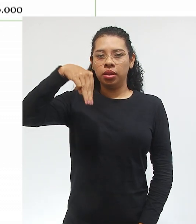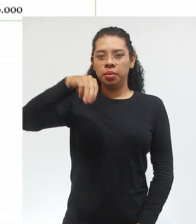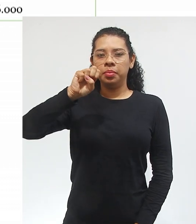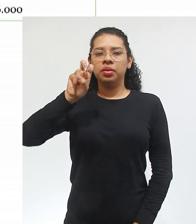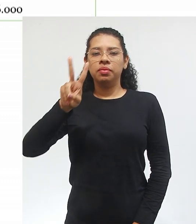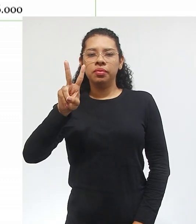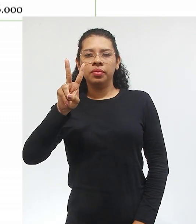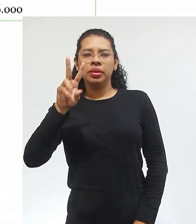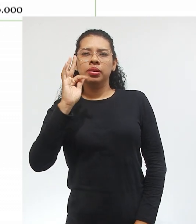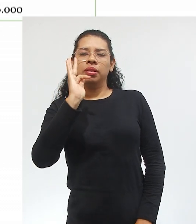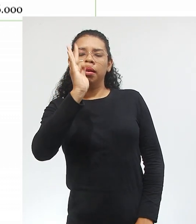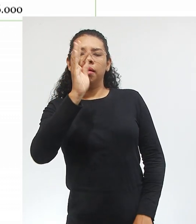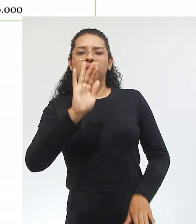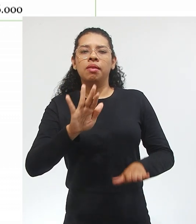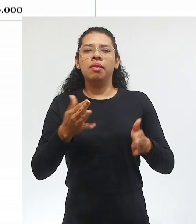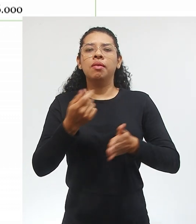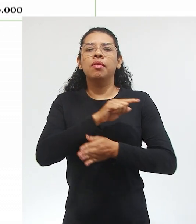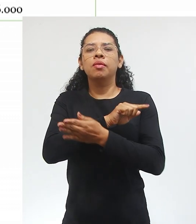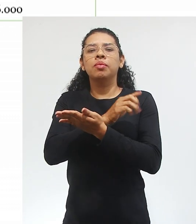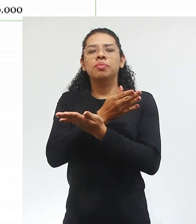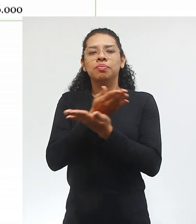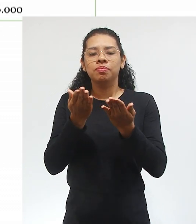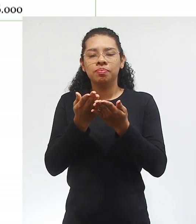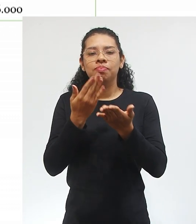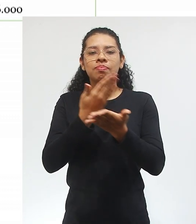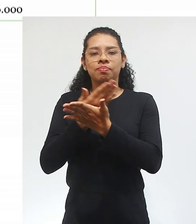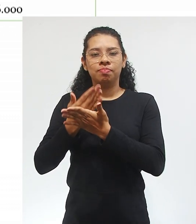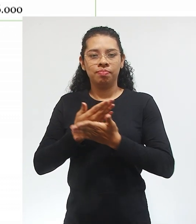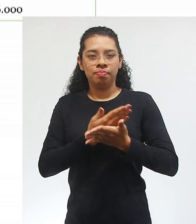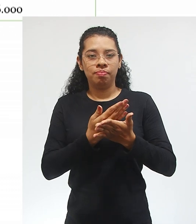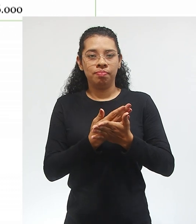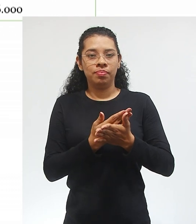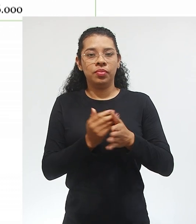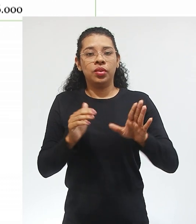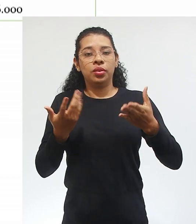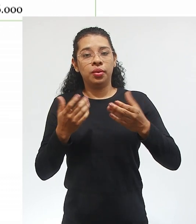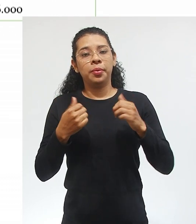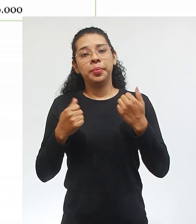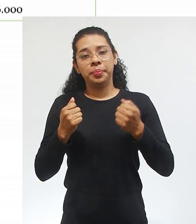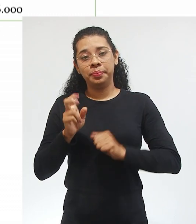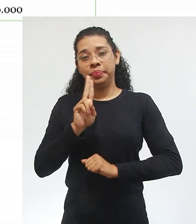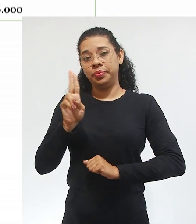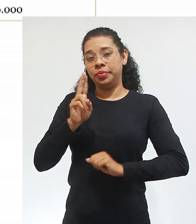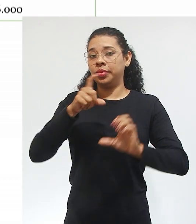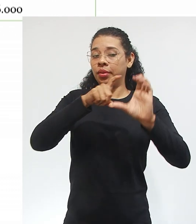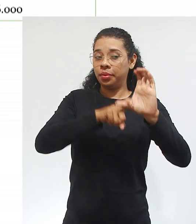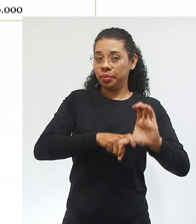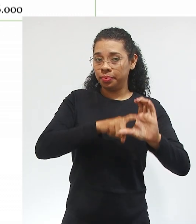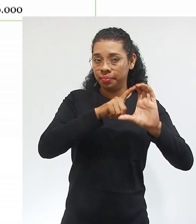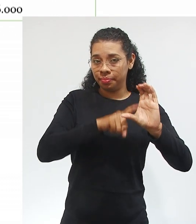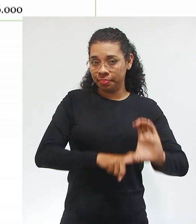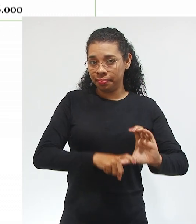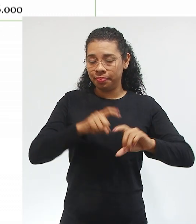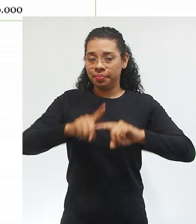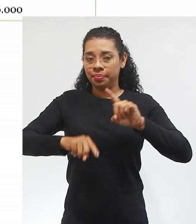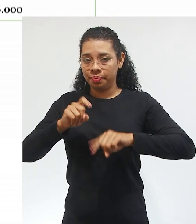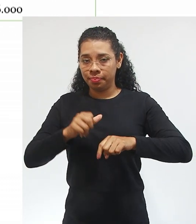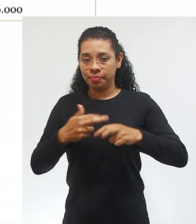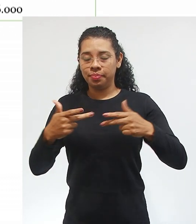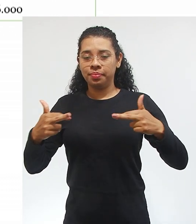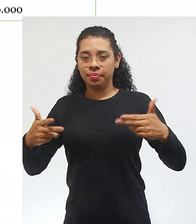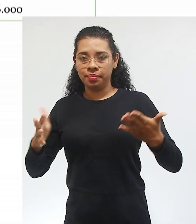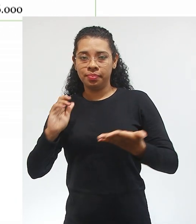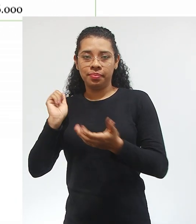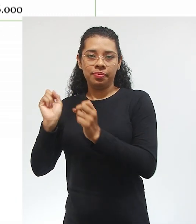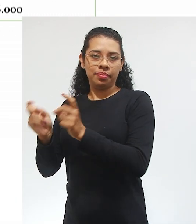na frente, né, custos, aí vocês vão ver que esse nome ele deveria realmente ser despesa, né, de mercadorias vendidas, mas não é. O